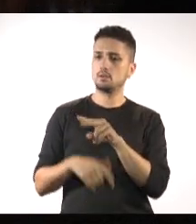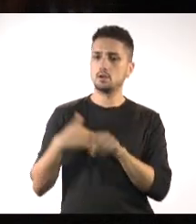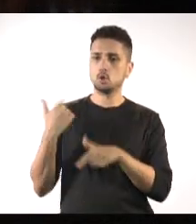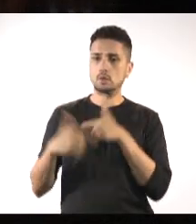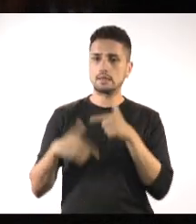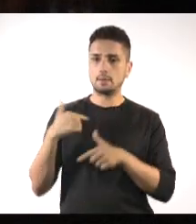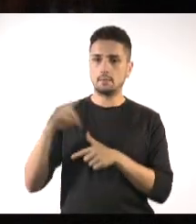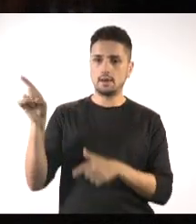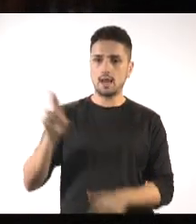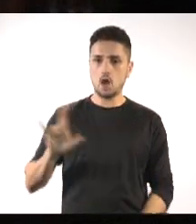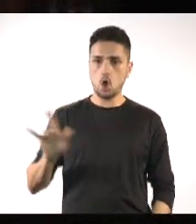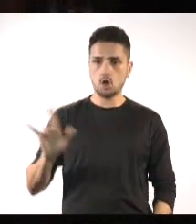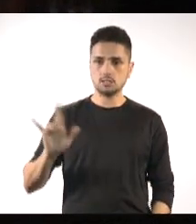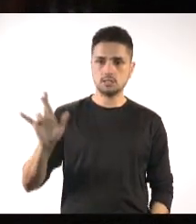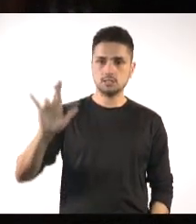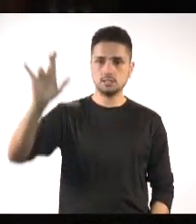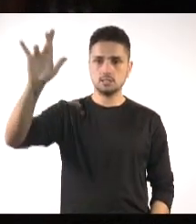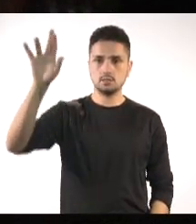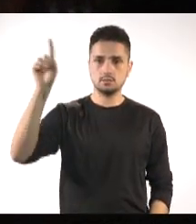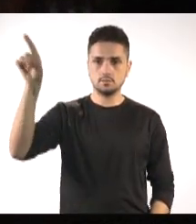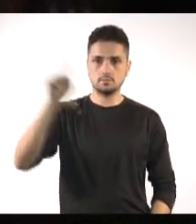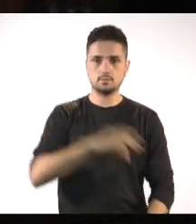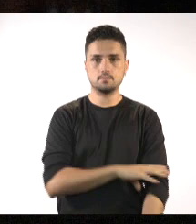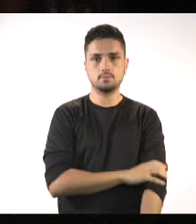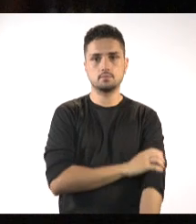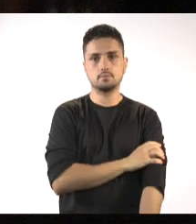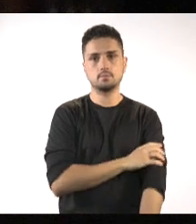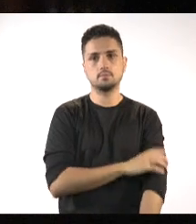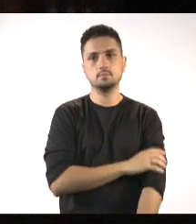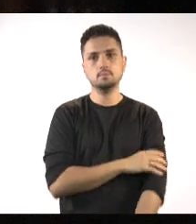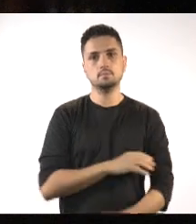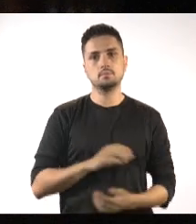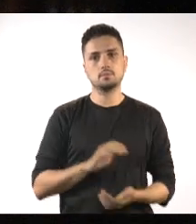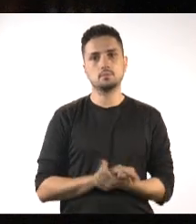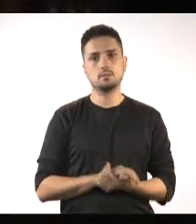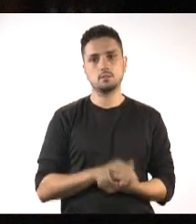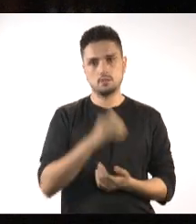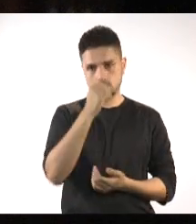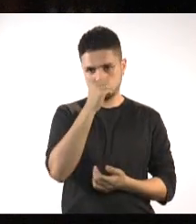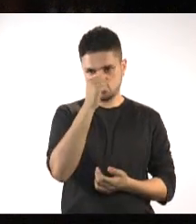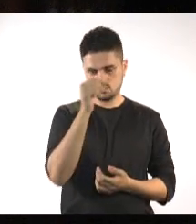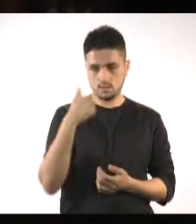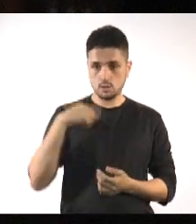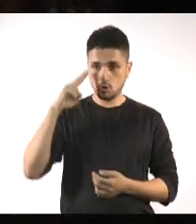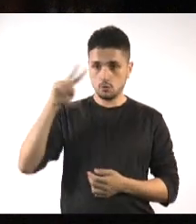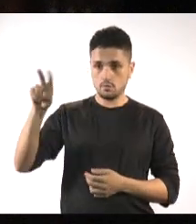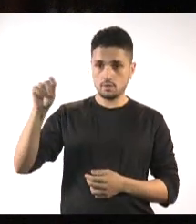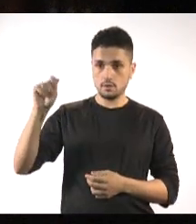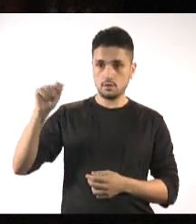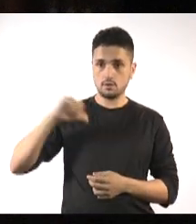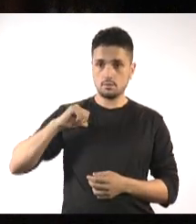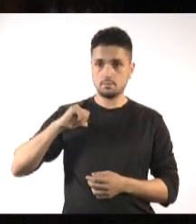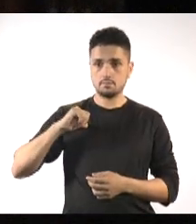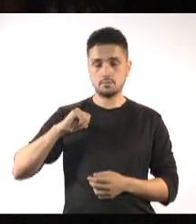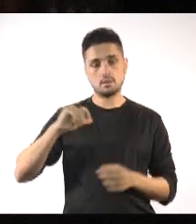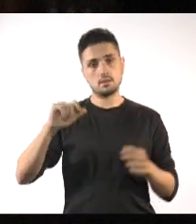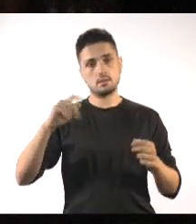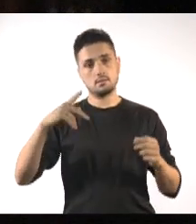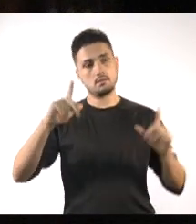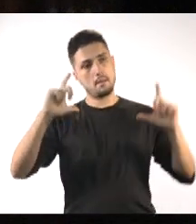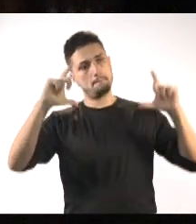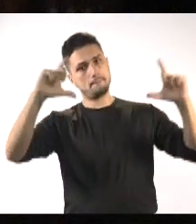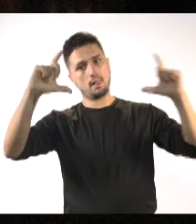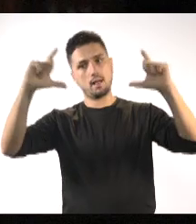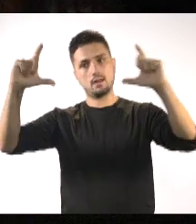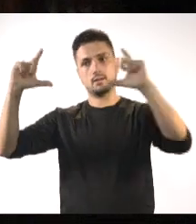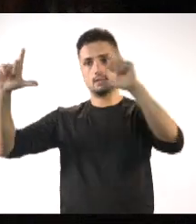lá na Rocinha, e para ir encerrando também, e vendo as placas dos vários governos, todos